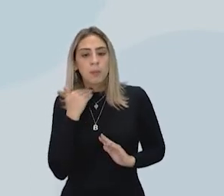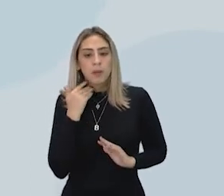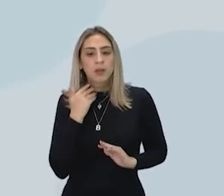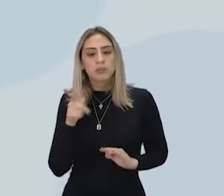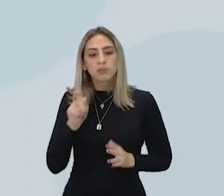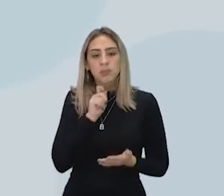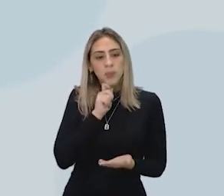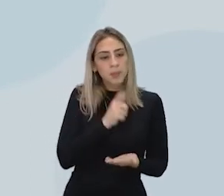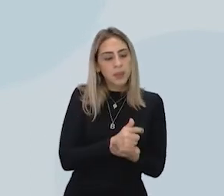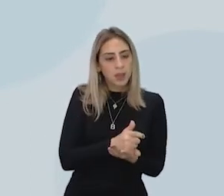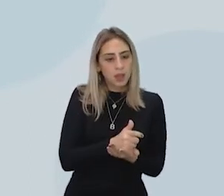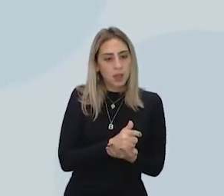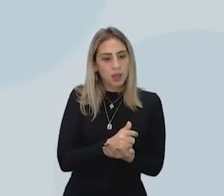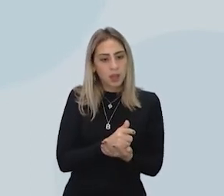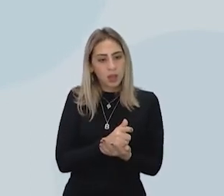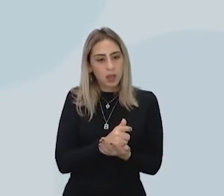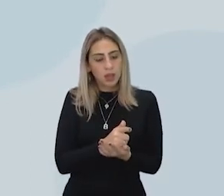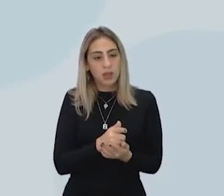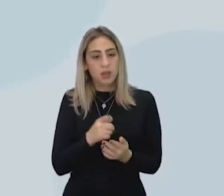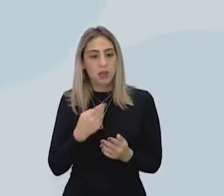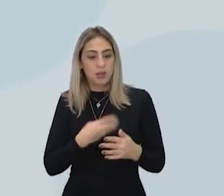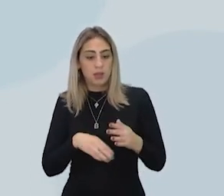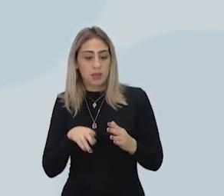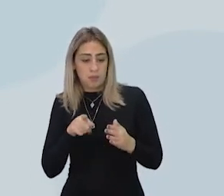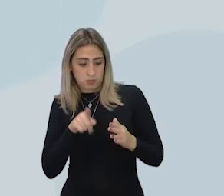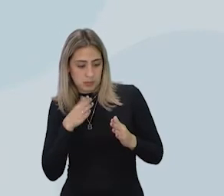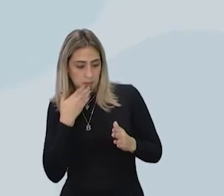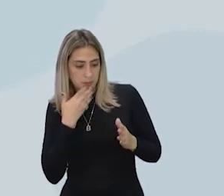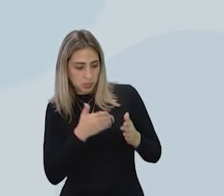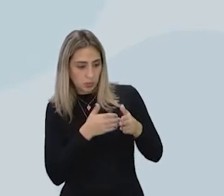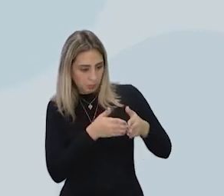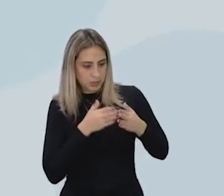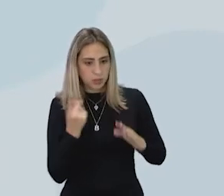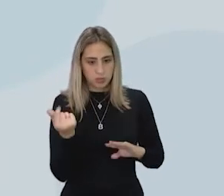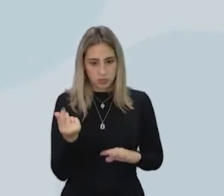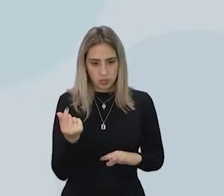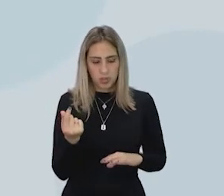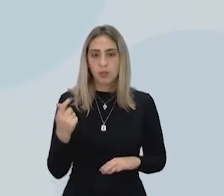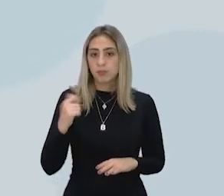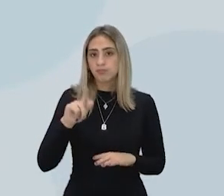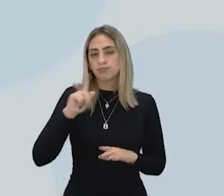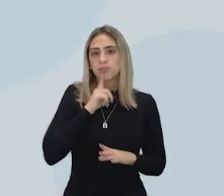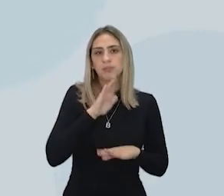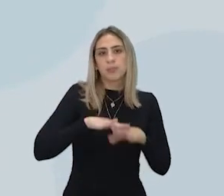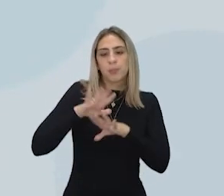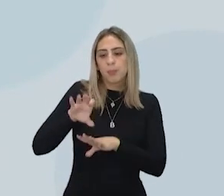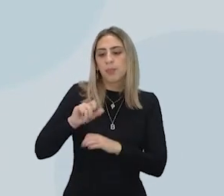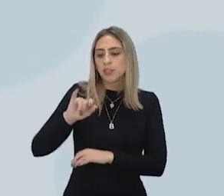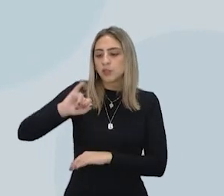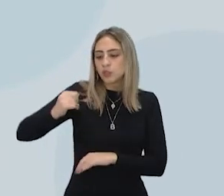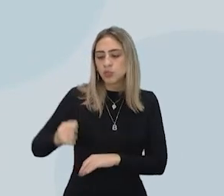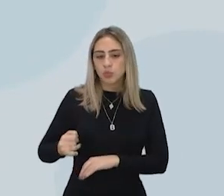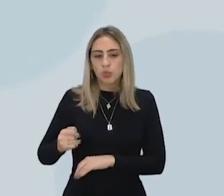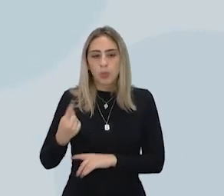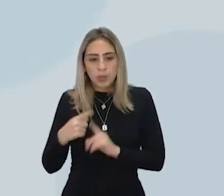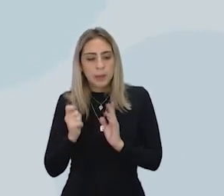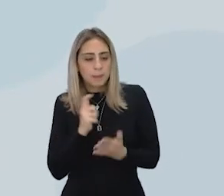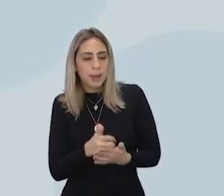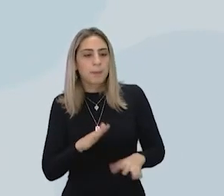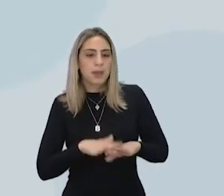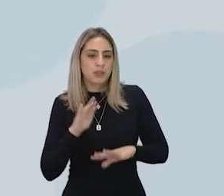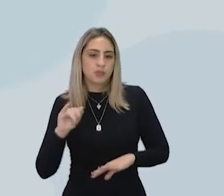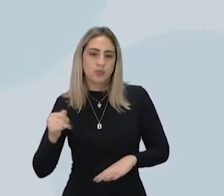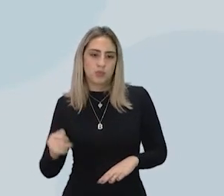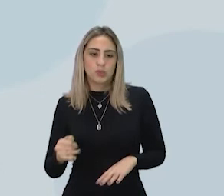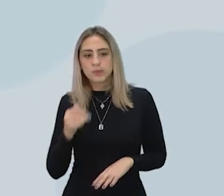pagar, além do valor emprestado, um valor a mais que é o juro, ou seja, um tipo de aluguel referente ao período em que